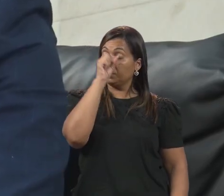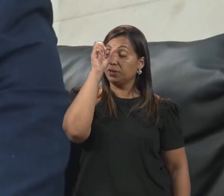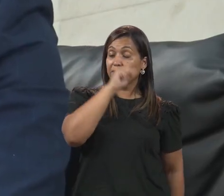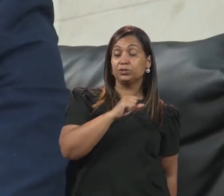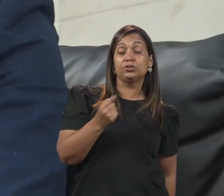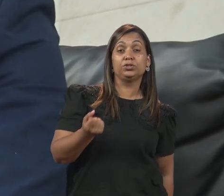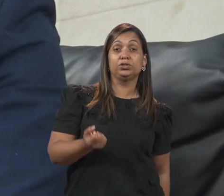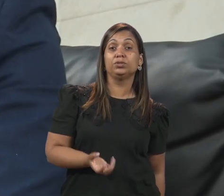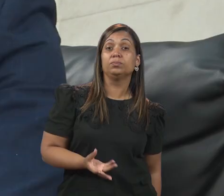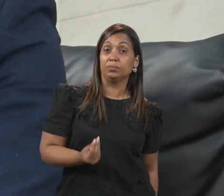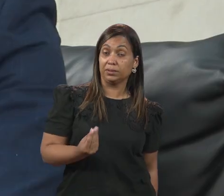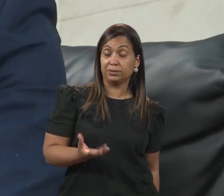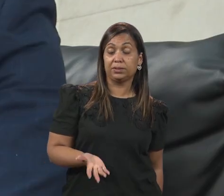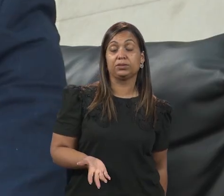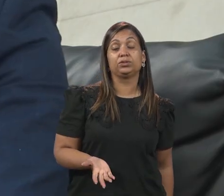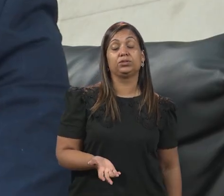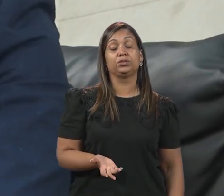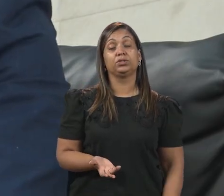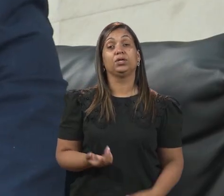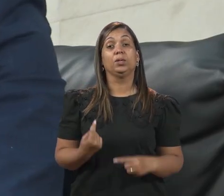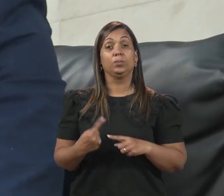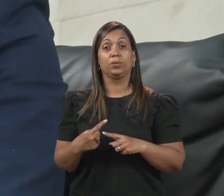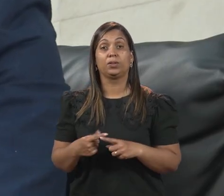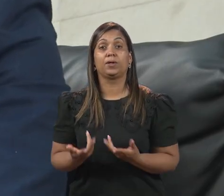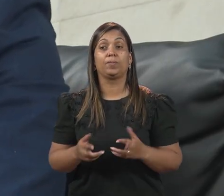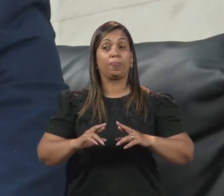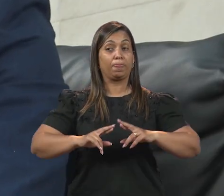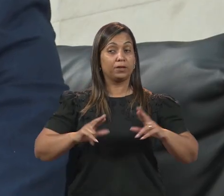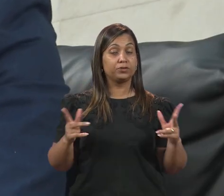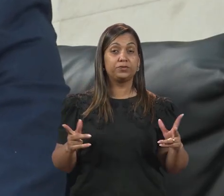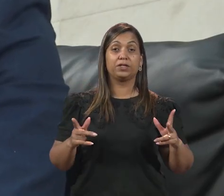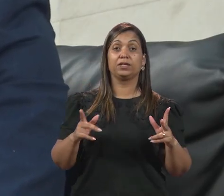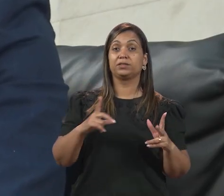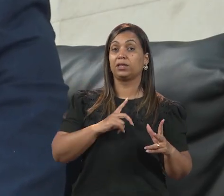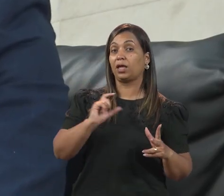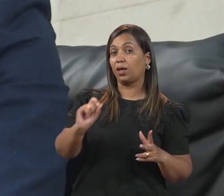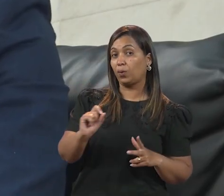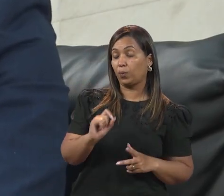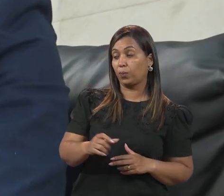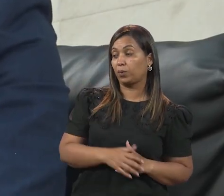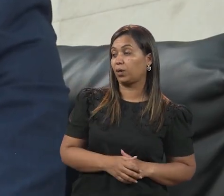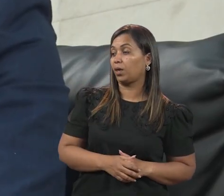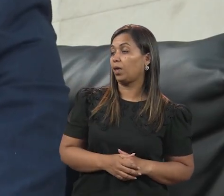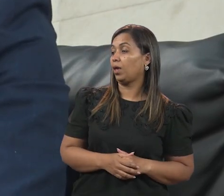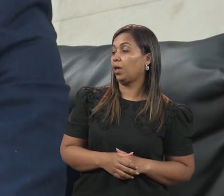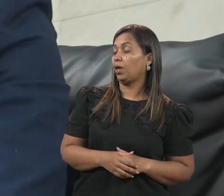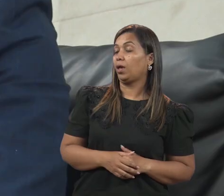muito, porque uma diferença muito grande é quando você